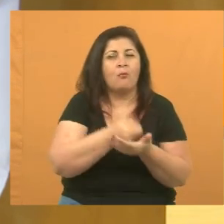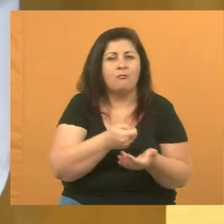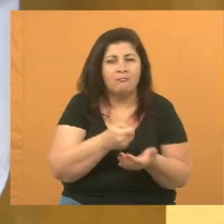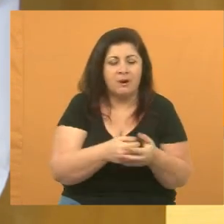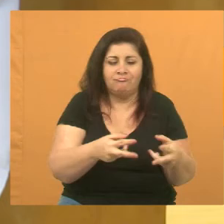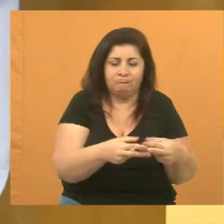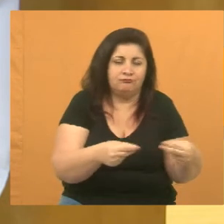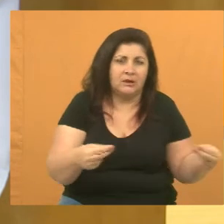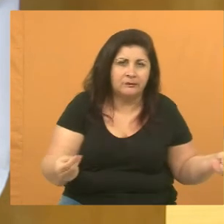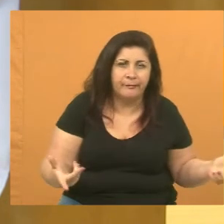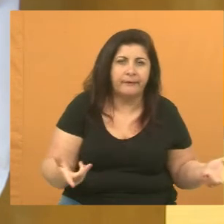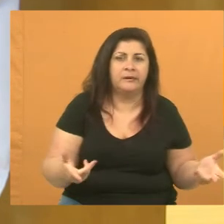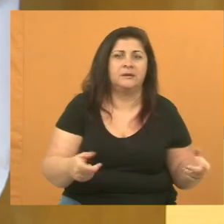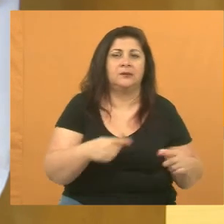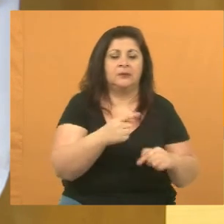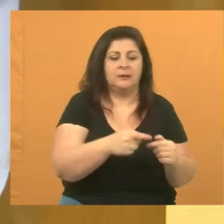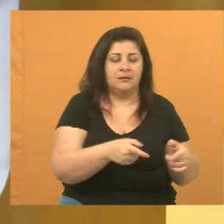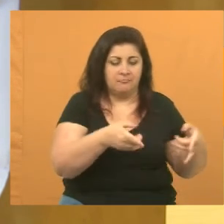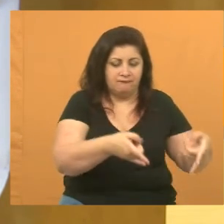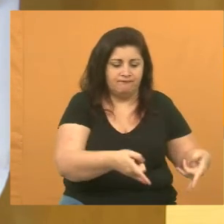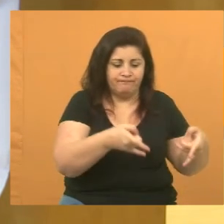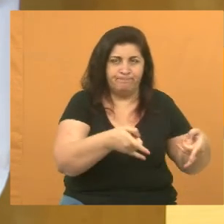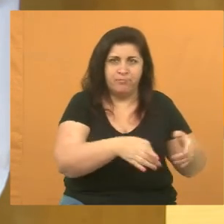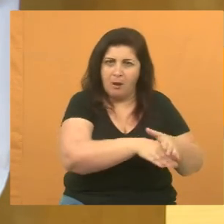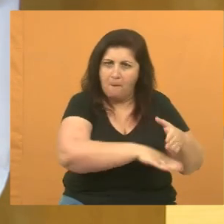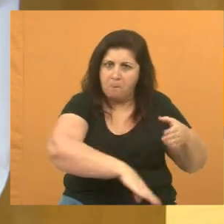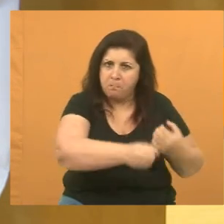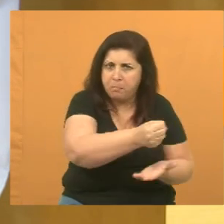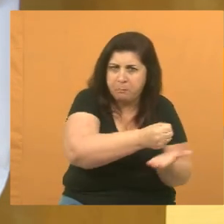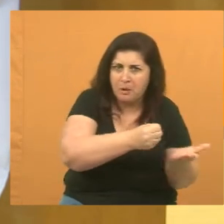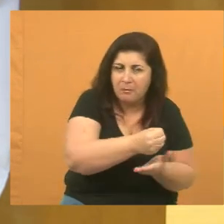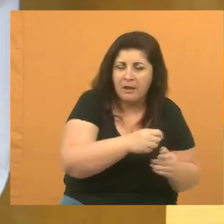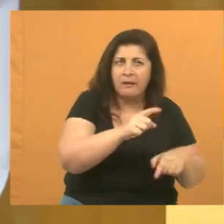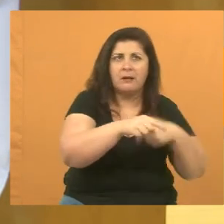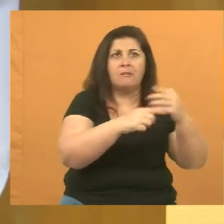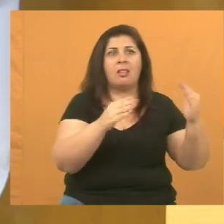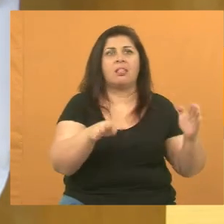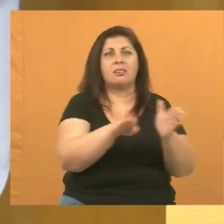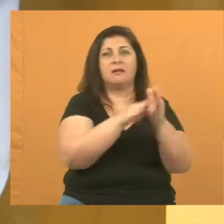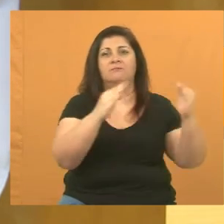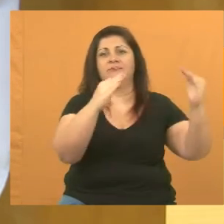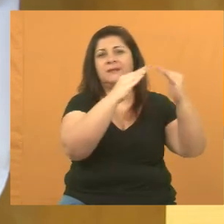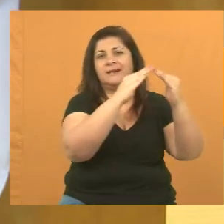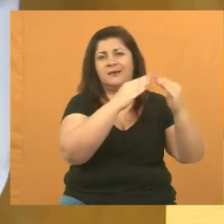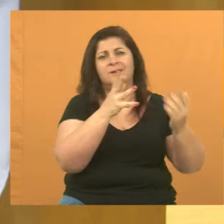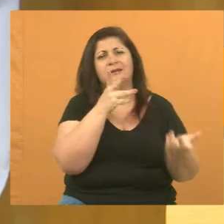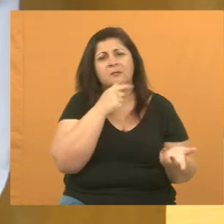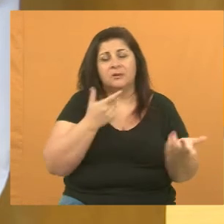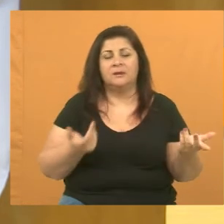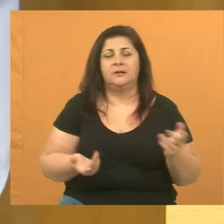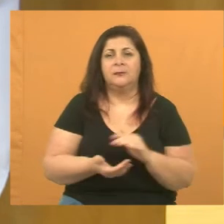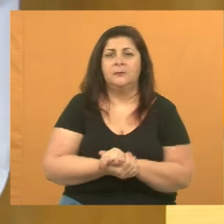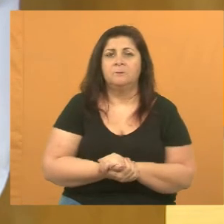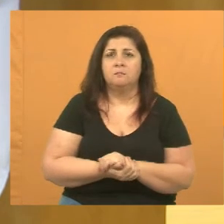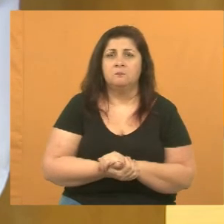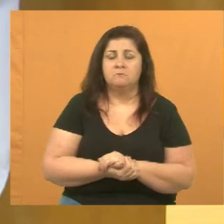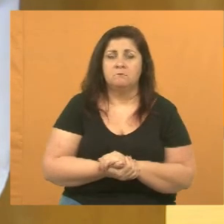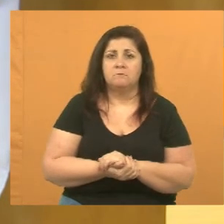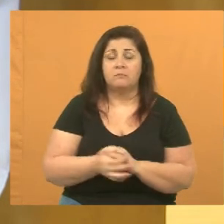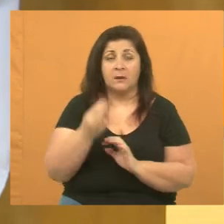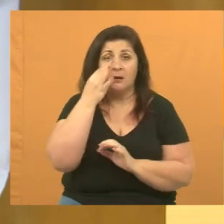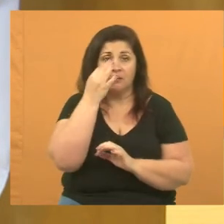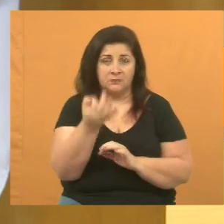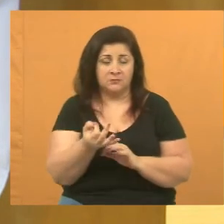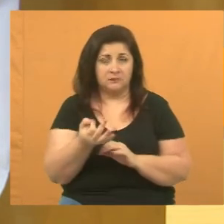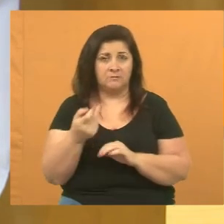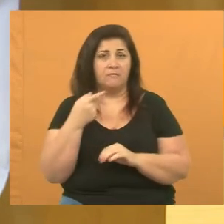você ainda faz o alicerce, depois leva a manta à parede, põe o telhado devagar, né? Então, mas assim, observando que nós